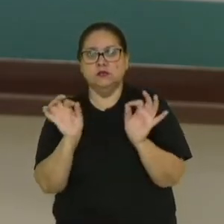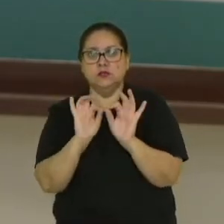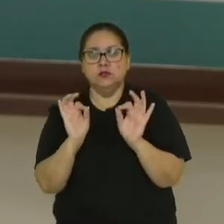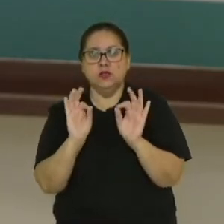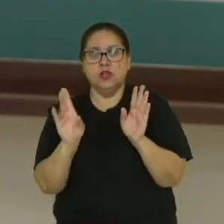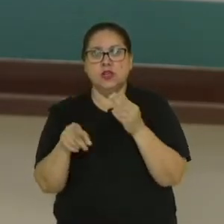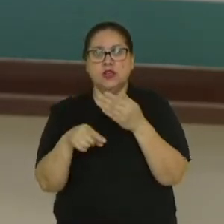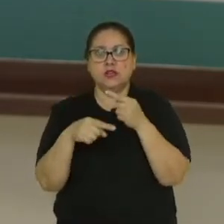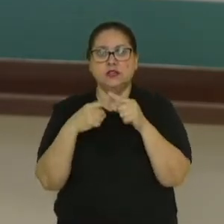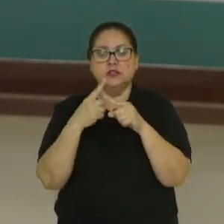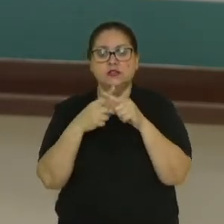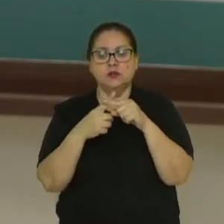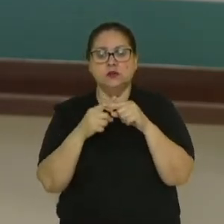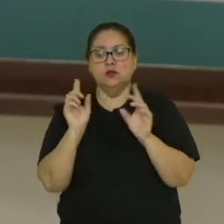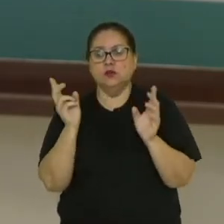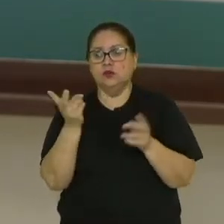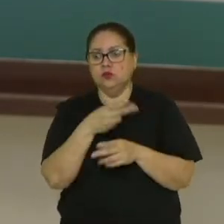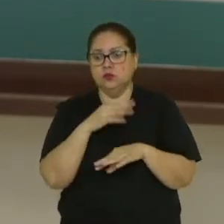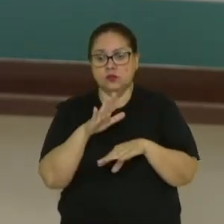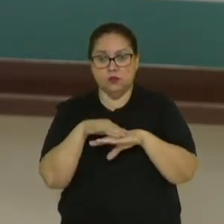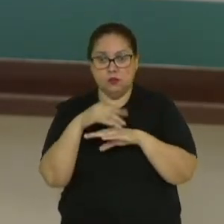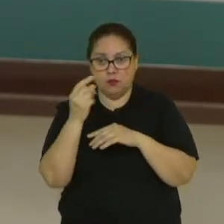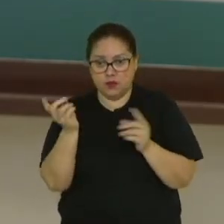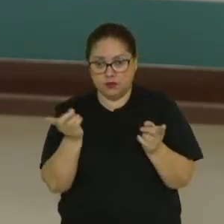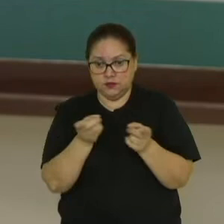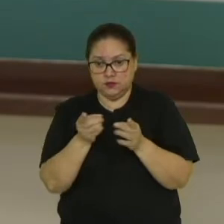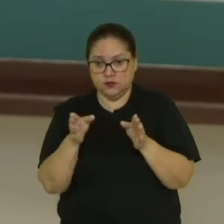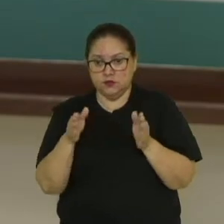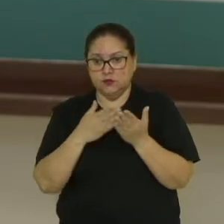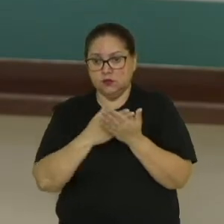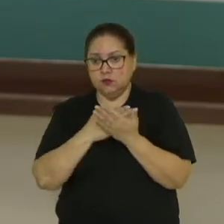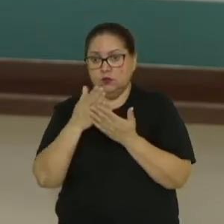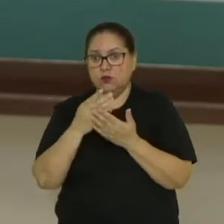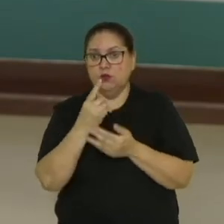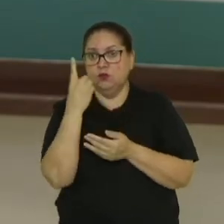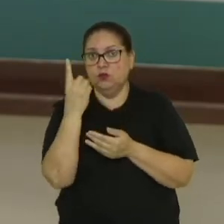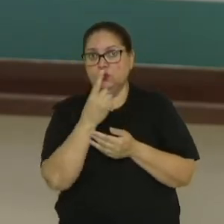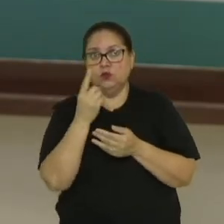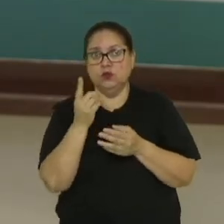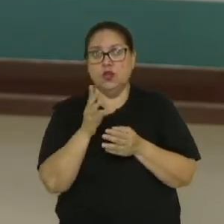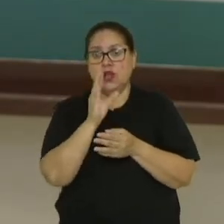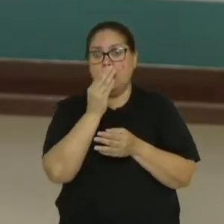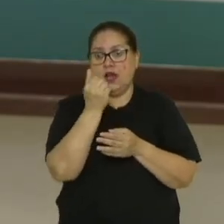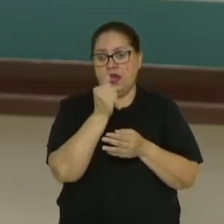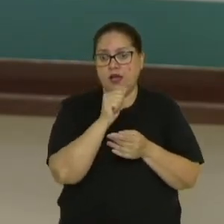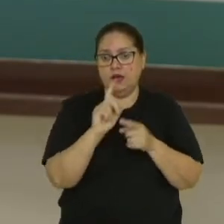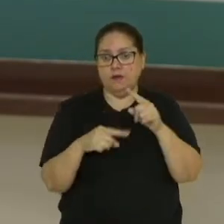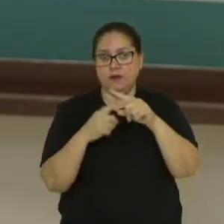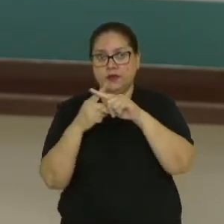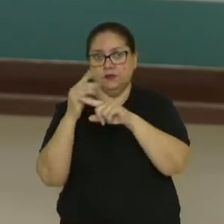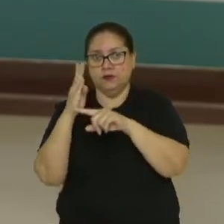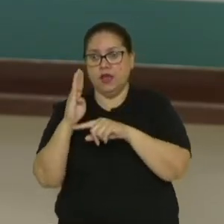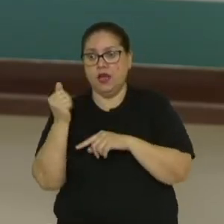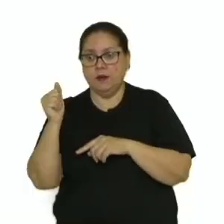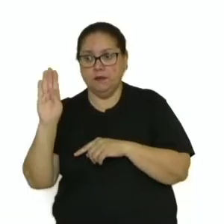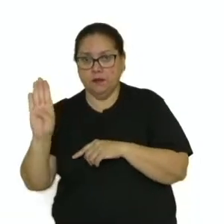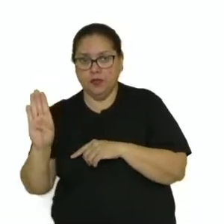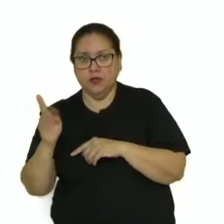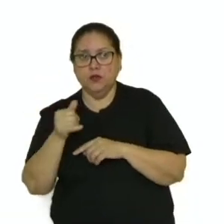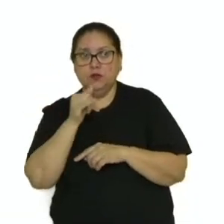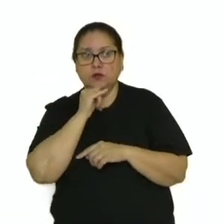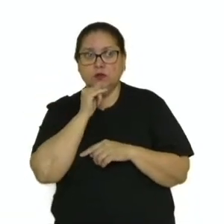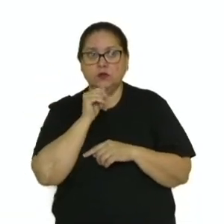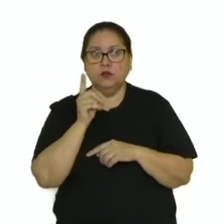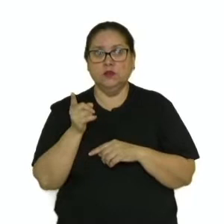adição acontece quando duas ou mais substâncias originam um único produto da forma A mais B formando AB. E um